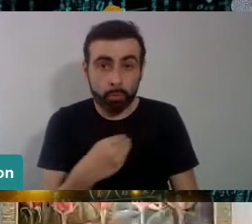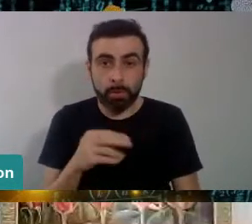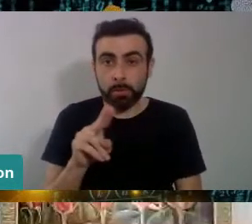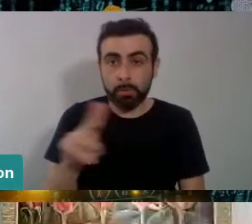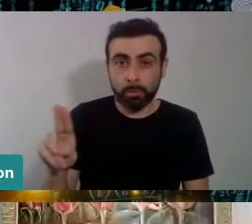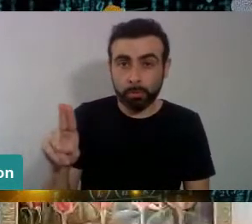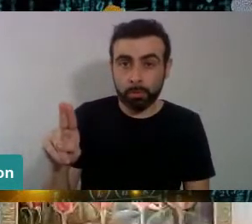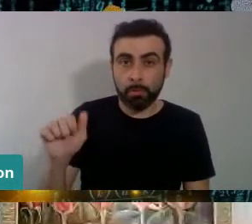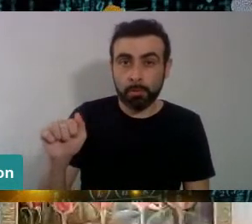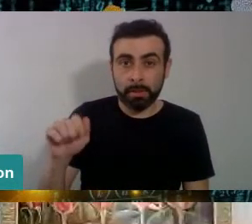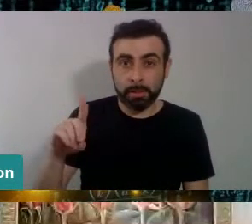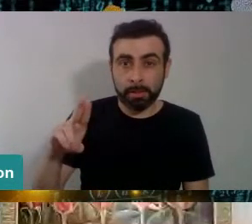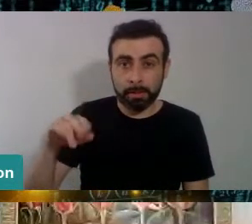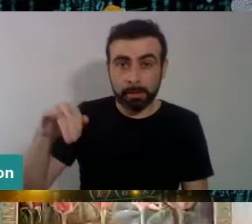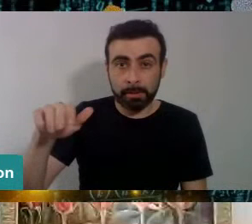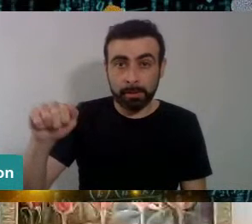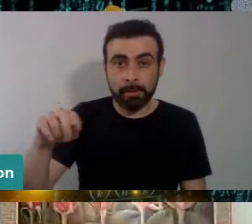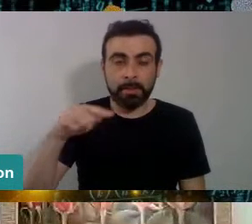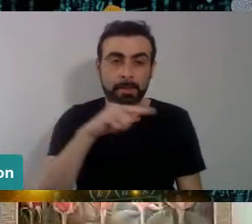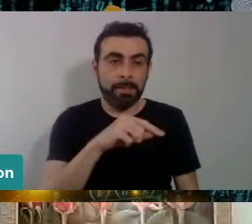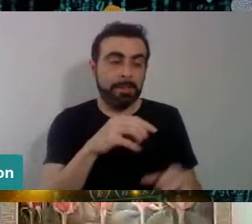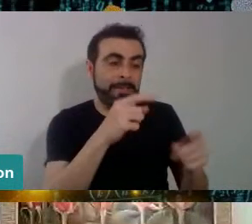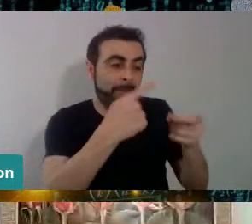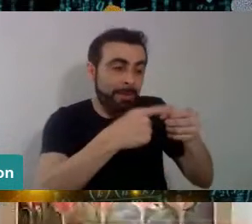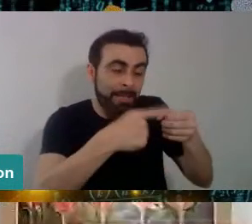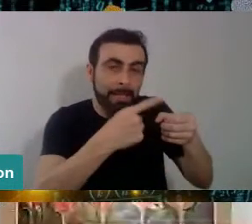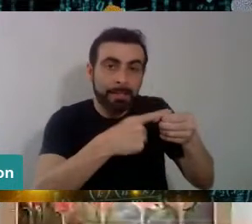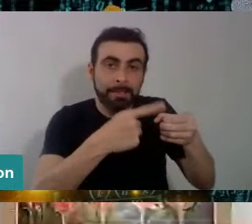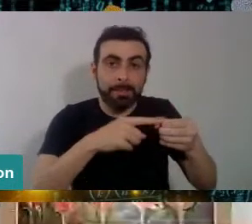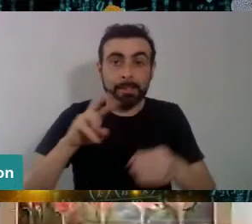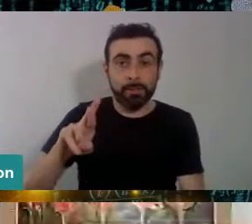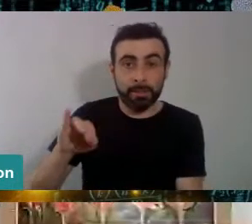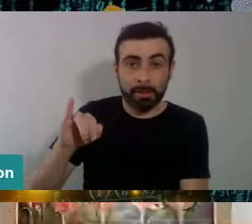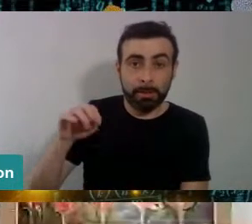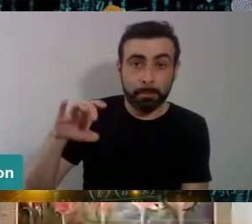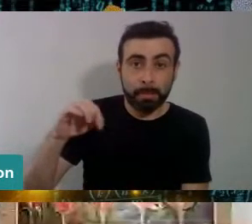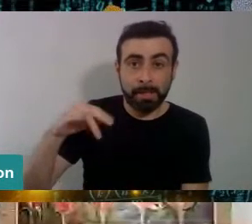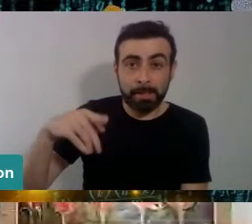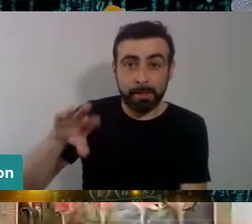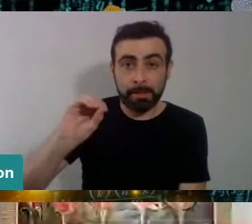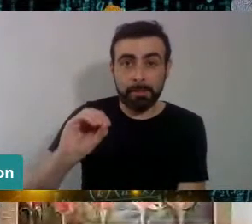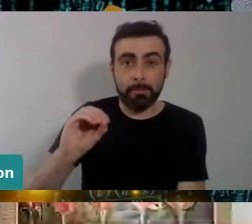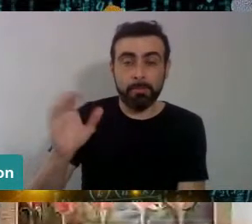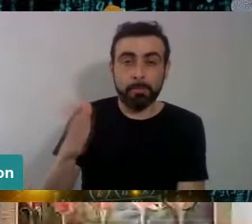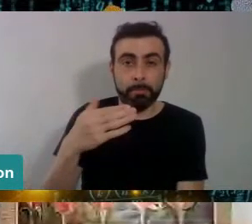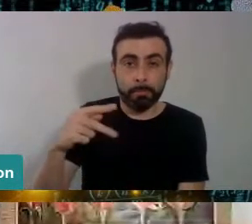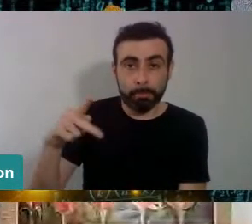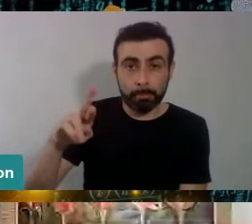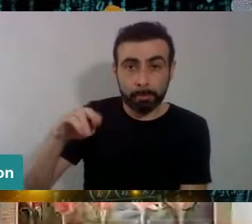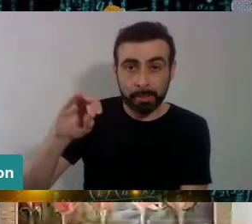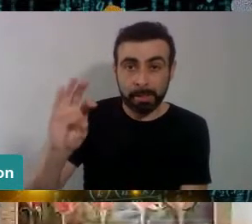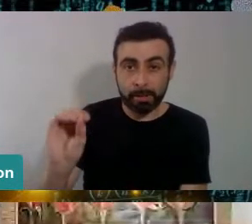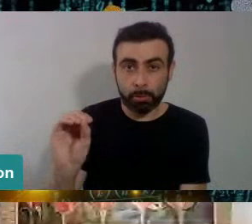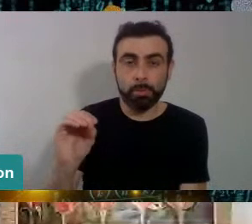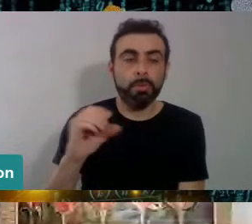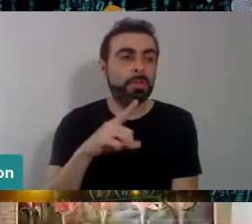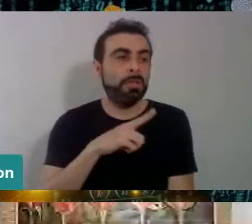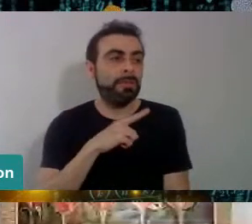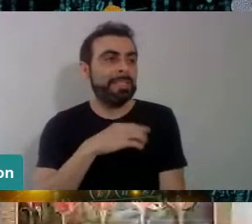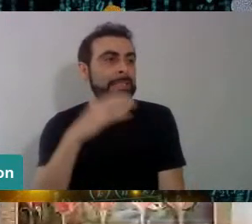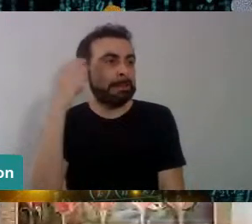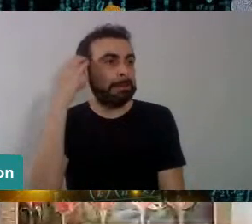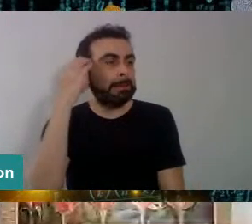lá em Ribeirão Preto, e eles estão tentando, entendeu? Mas o problema é que se tivesse celular, você manda o link,